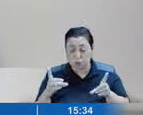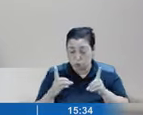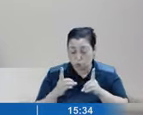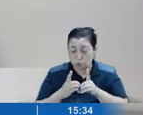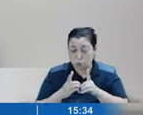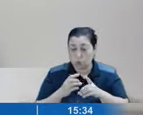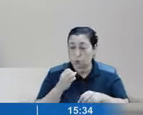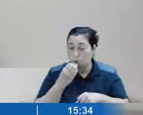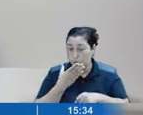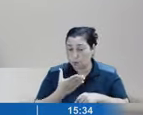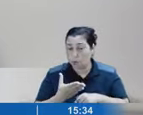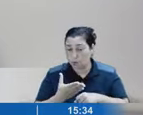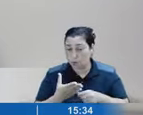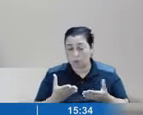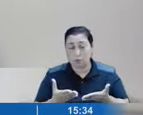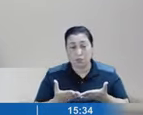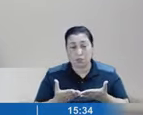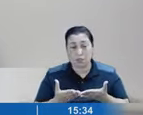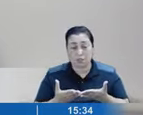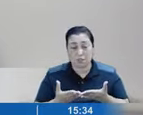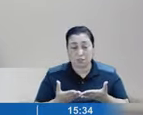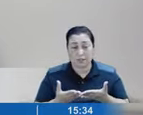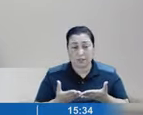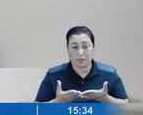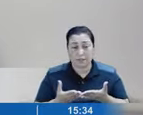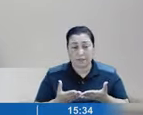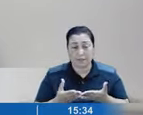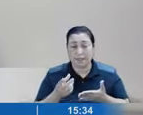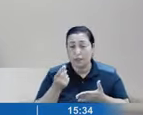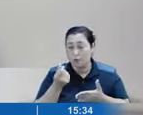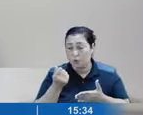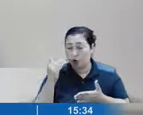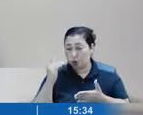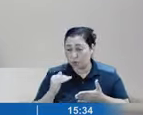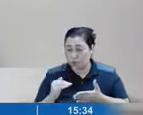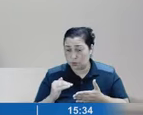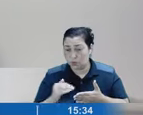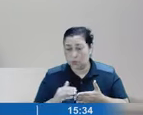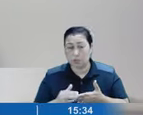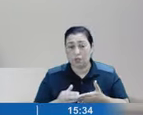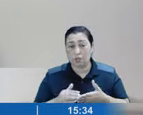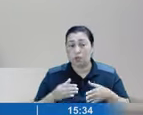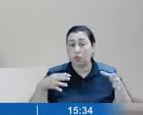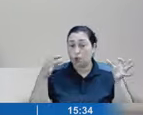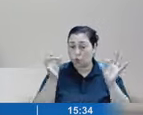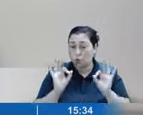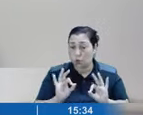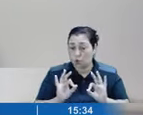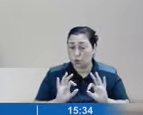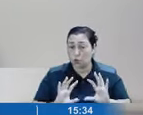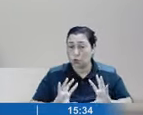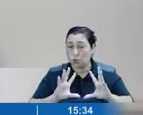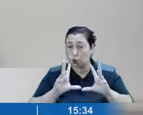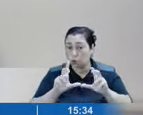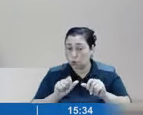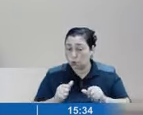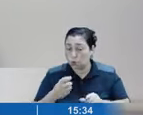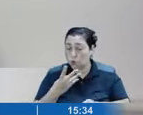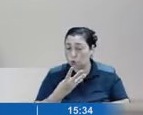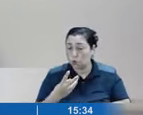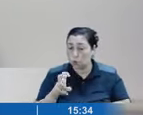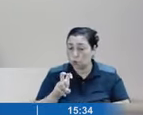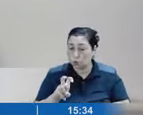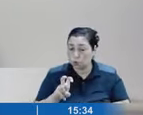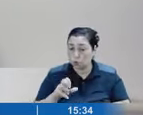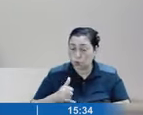forma boa, efetiva, né? E com um custo menor. O ideal seria o quê? Todo mundo com 45 anos fazer. Mas a gente